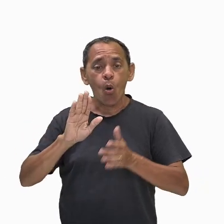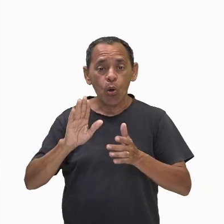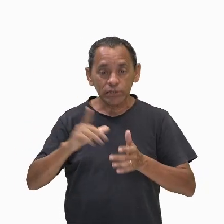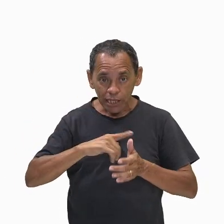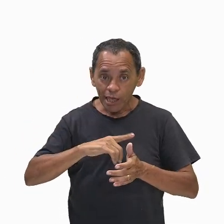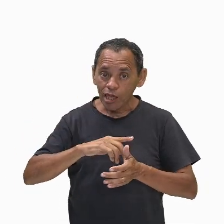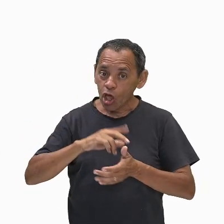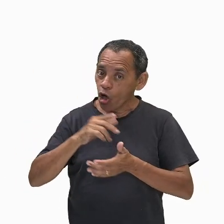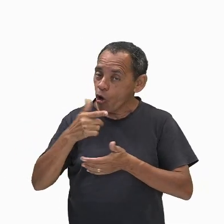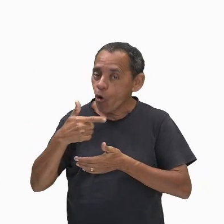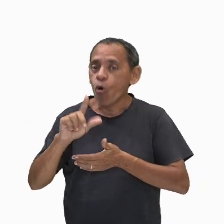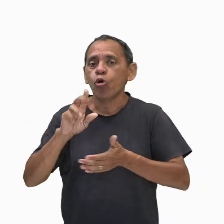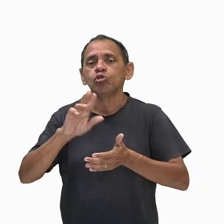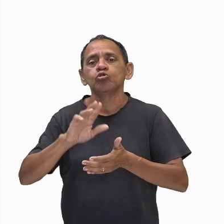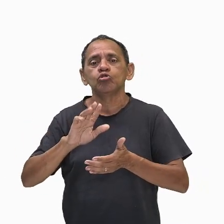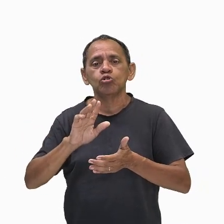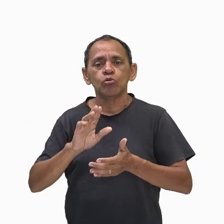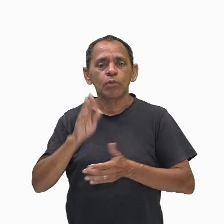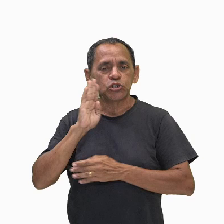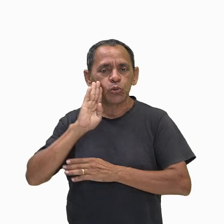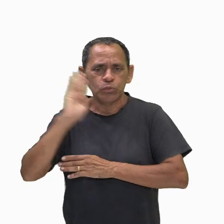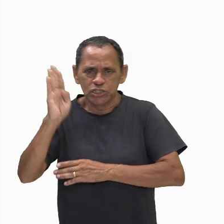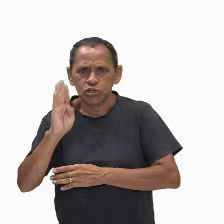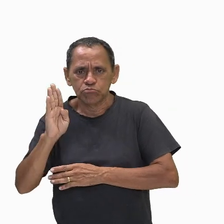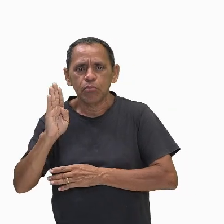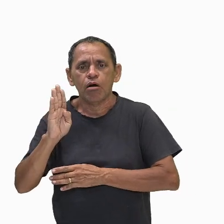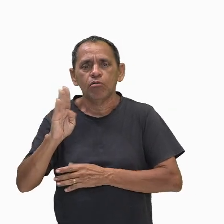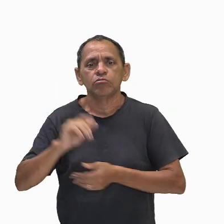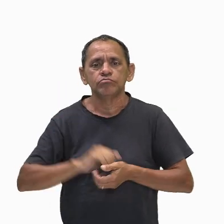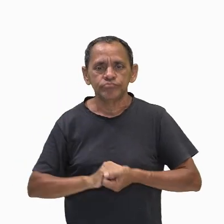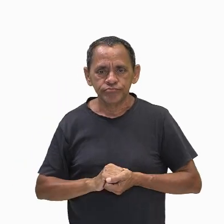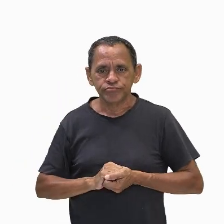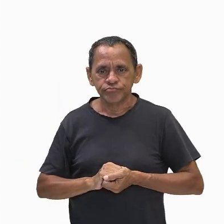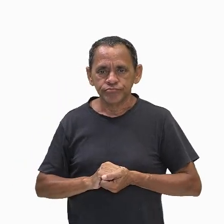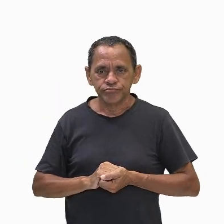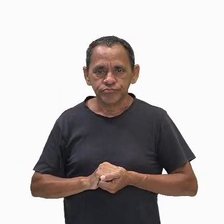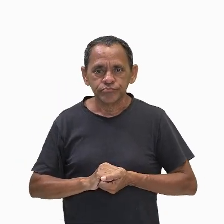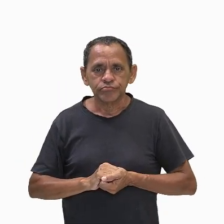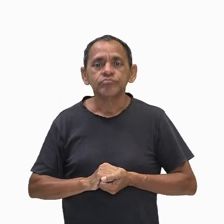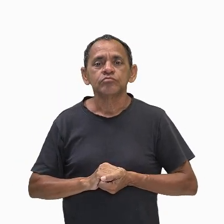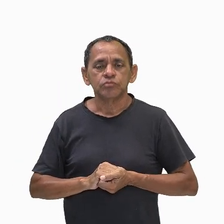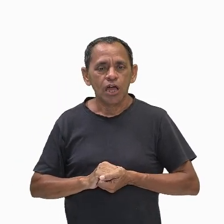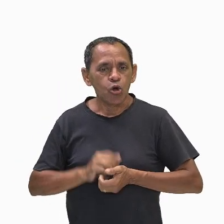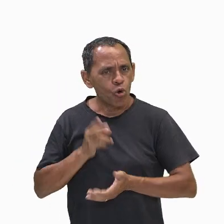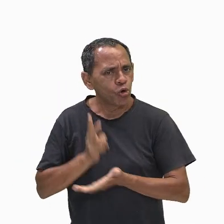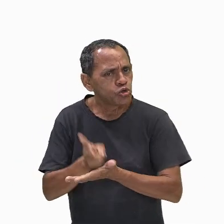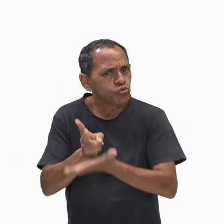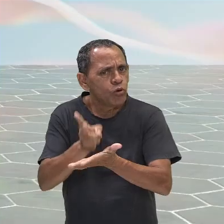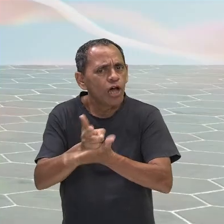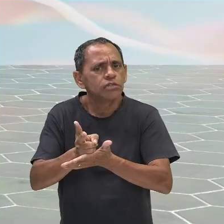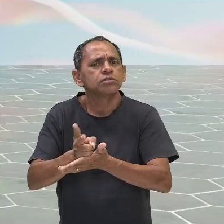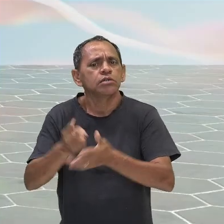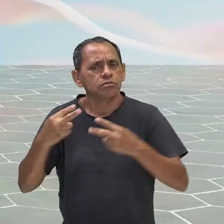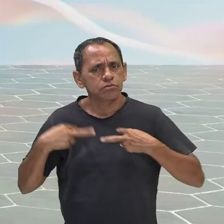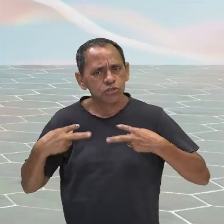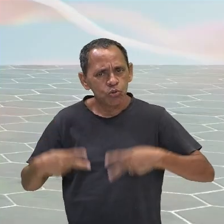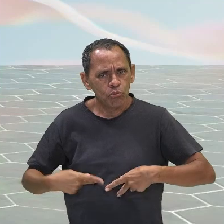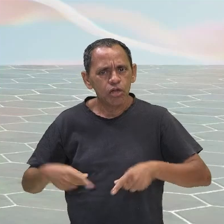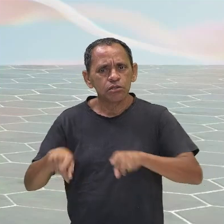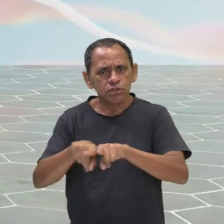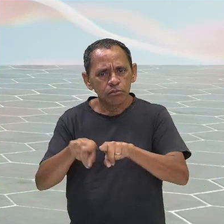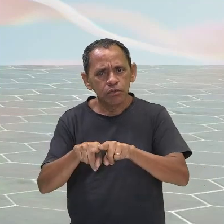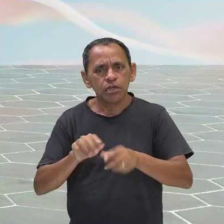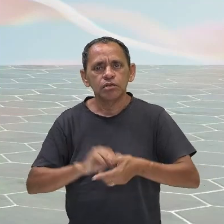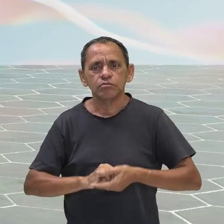na reprodução humana e na perpetuação da espécie. Vejam vocês